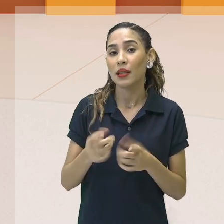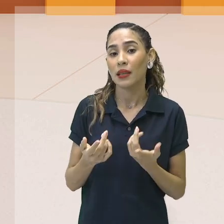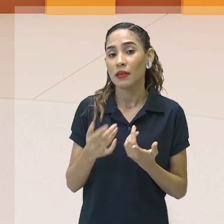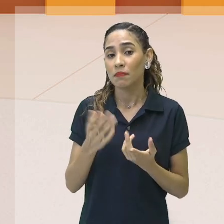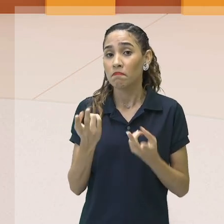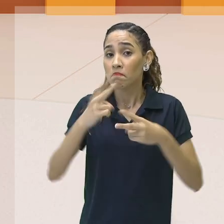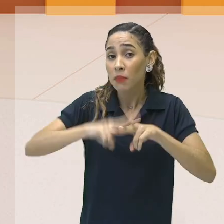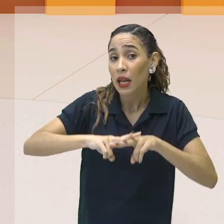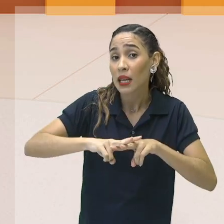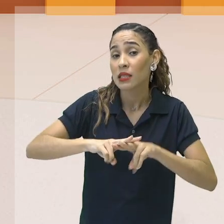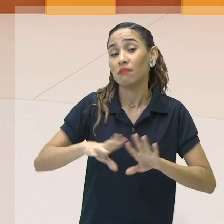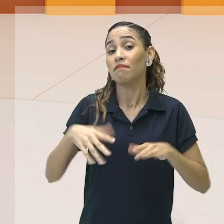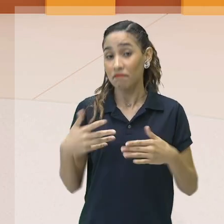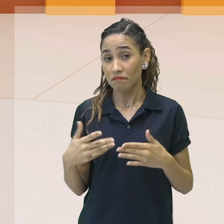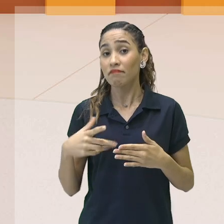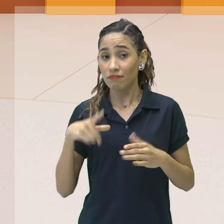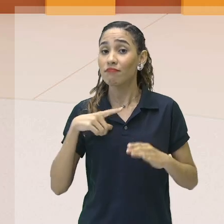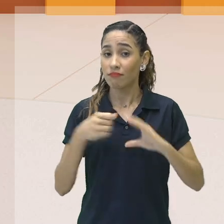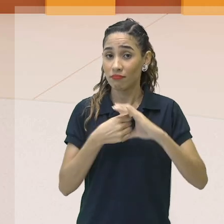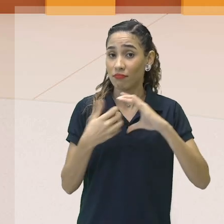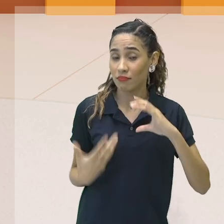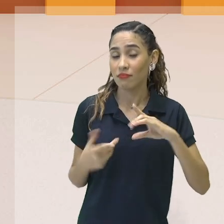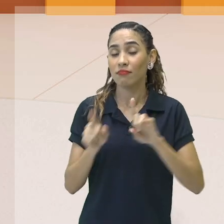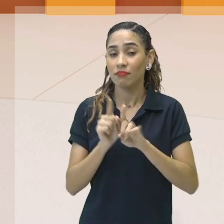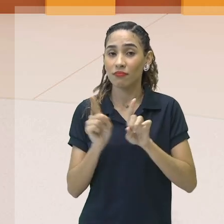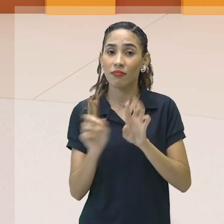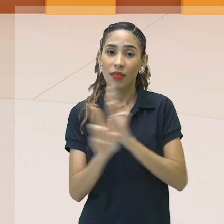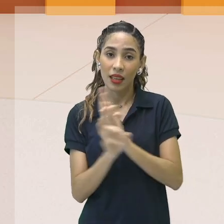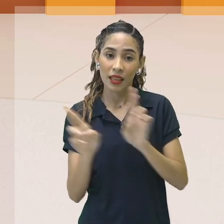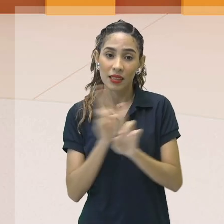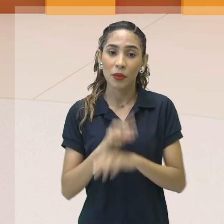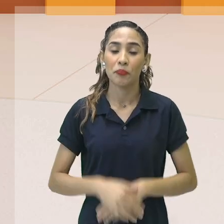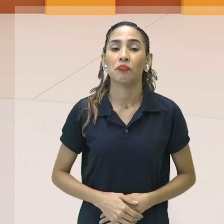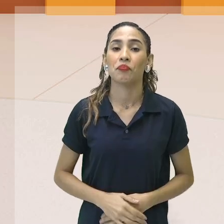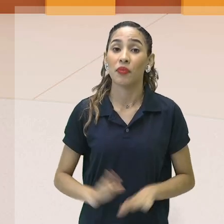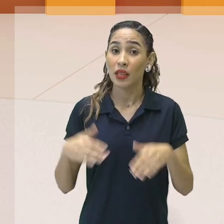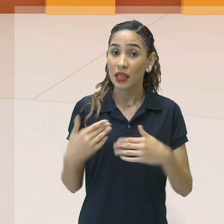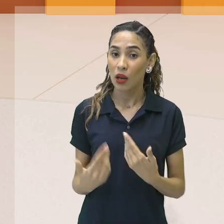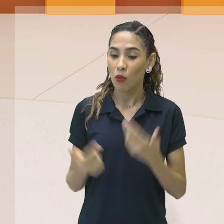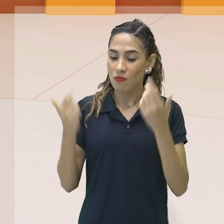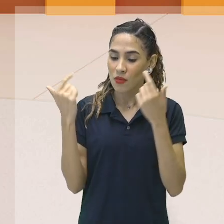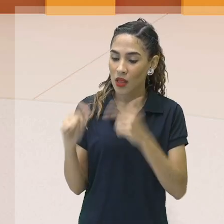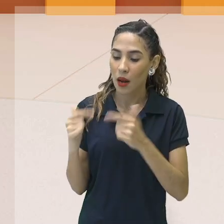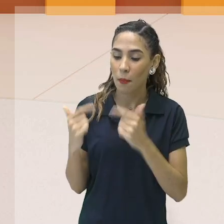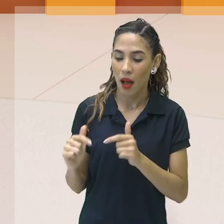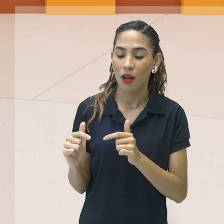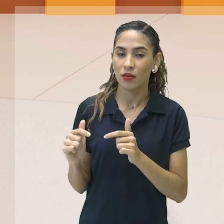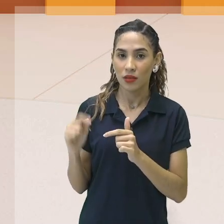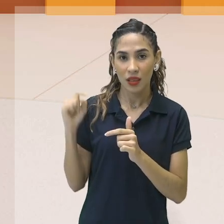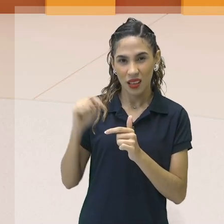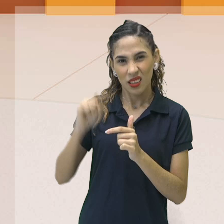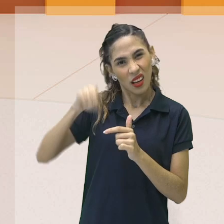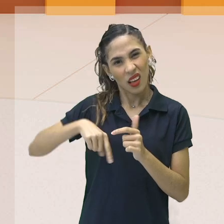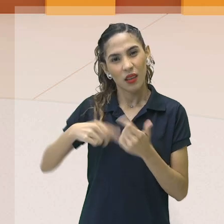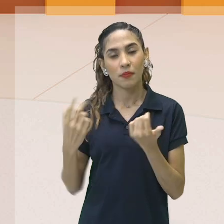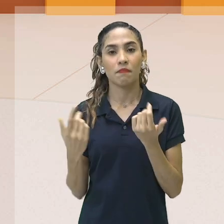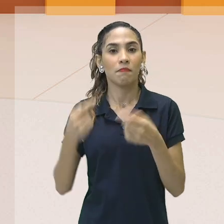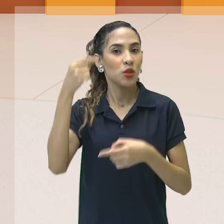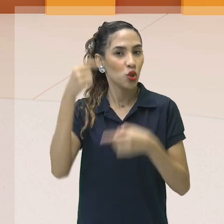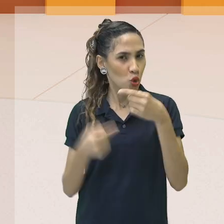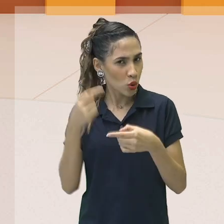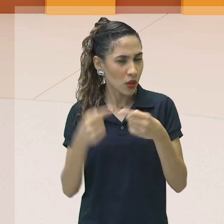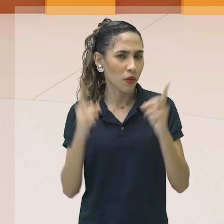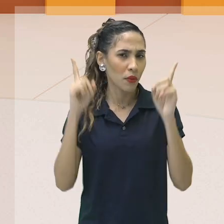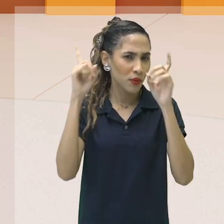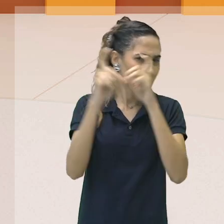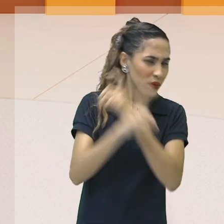essa característica com relação a isso. Então, quando a gente fala de emprego, pessoal, é uma discussão muito complicada hoje em